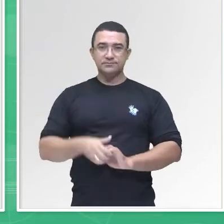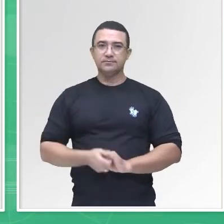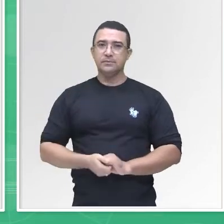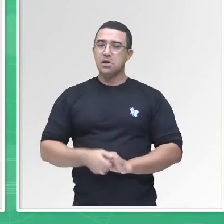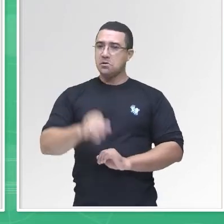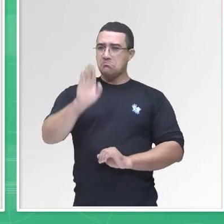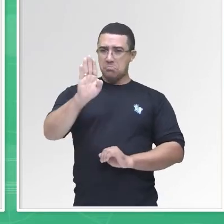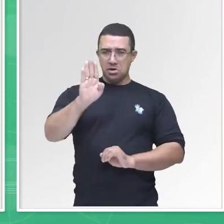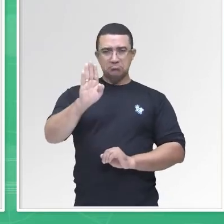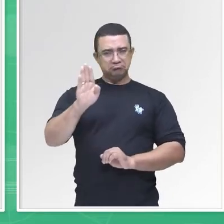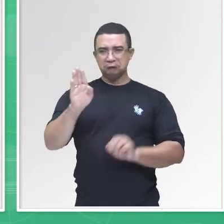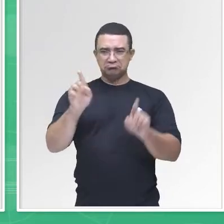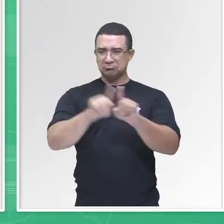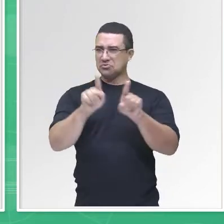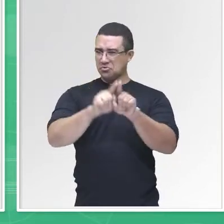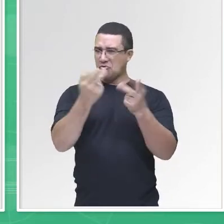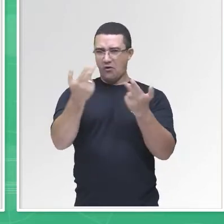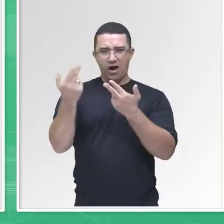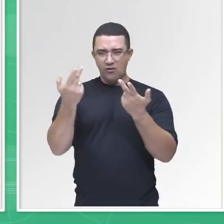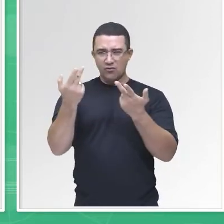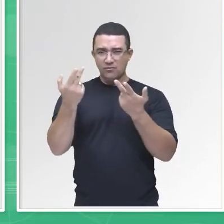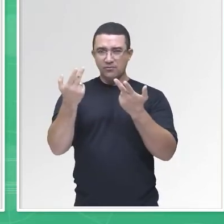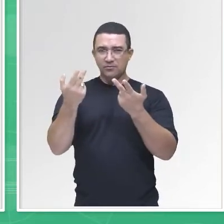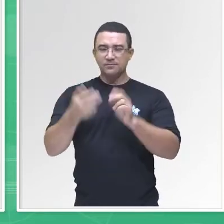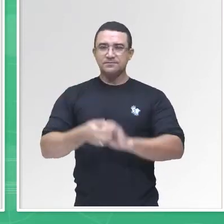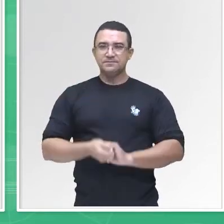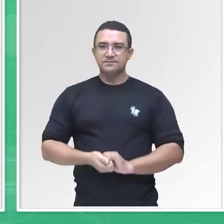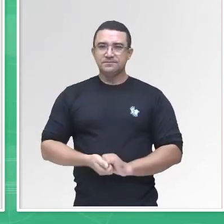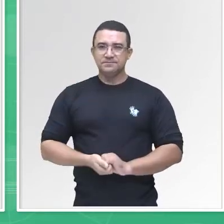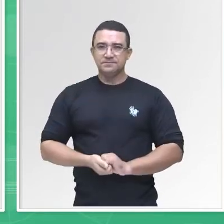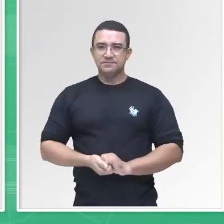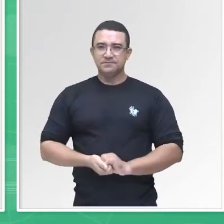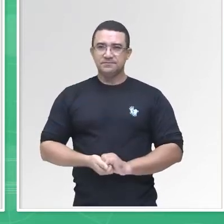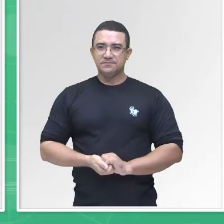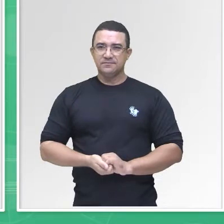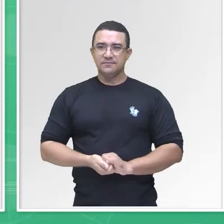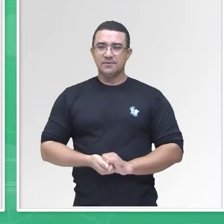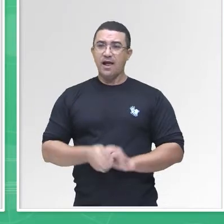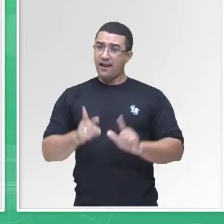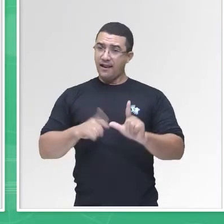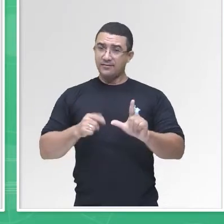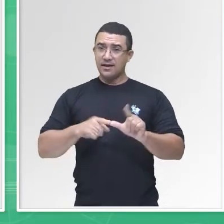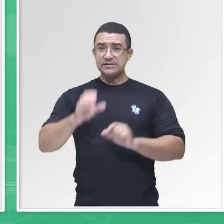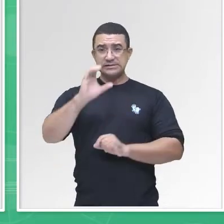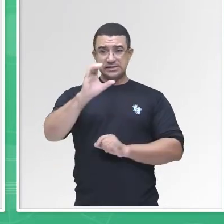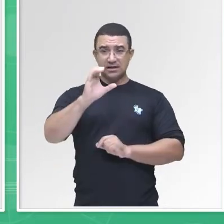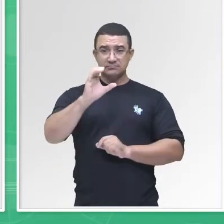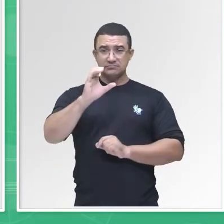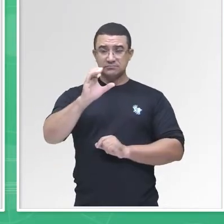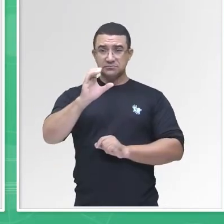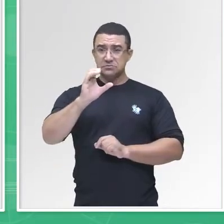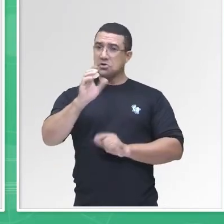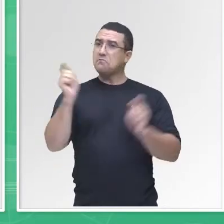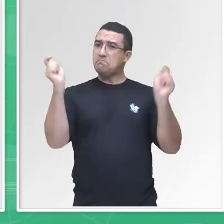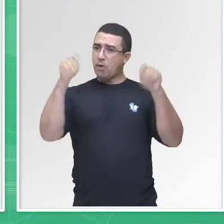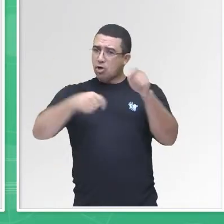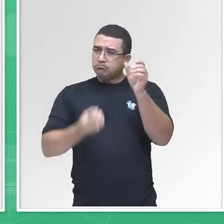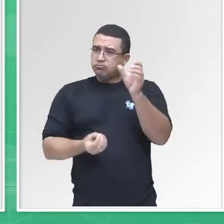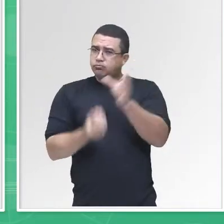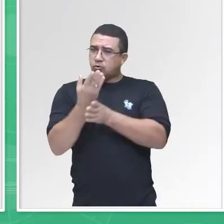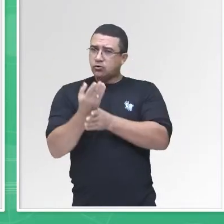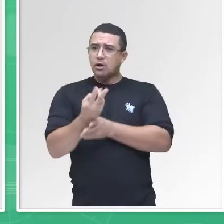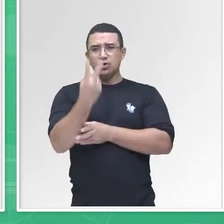não muda. Lá A, lá B, lá C. A letra C, ela pode originar dois sons. O C, como